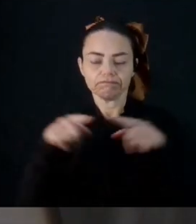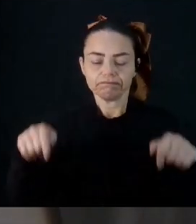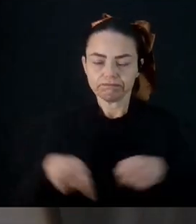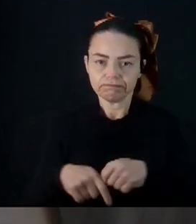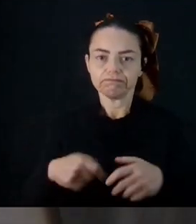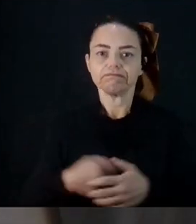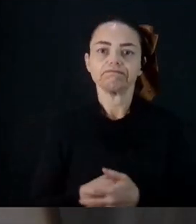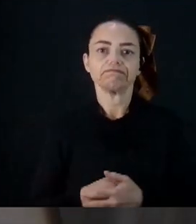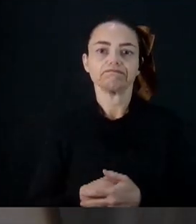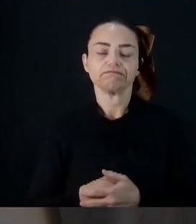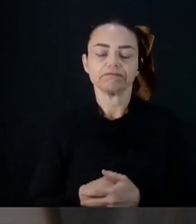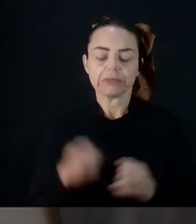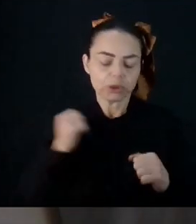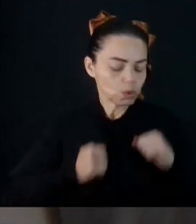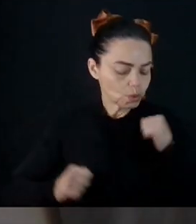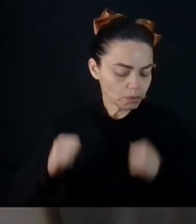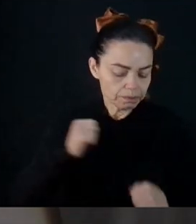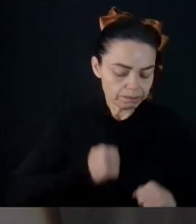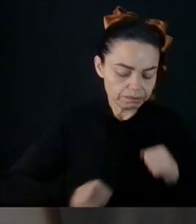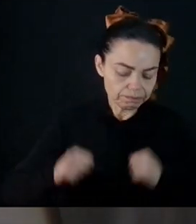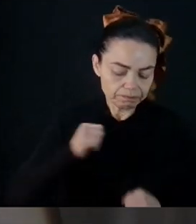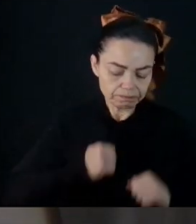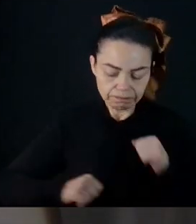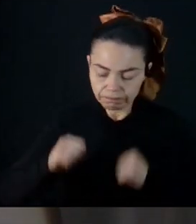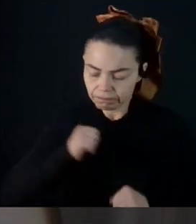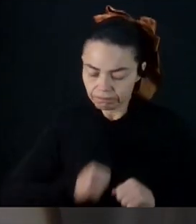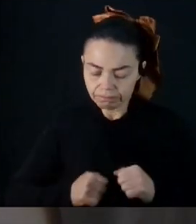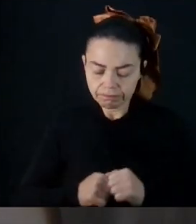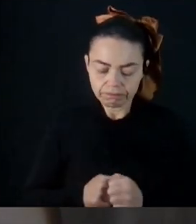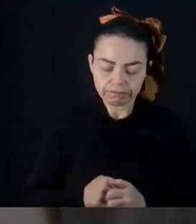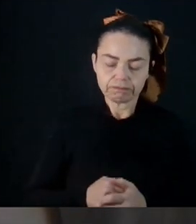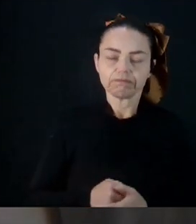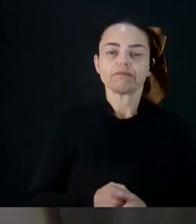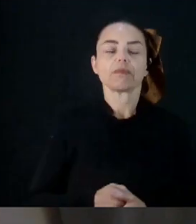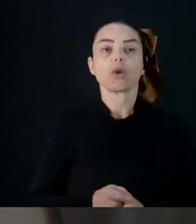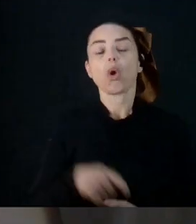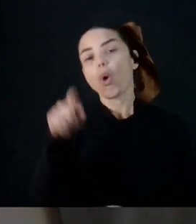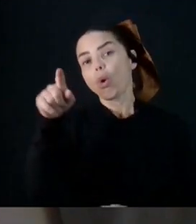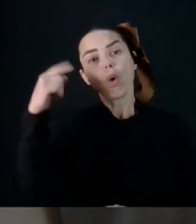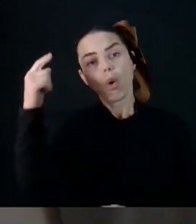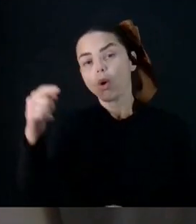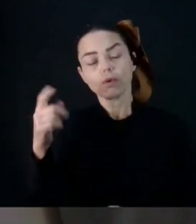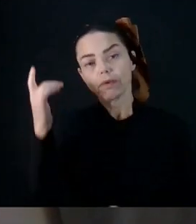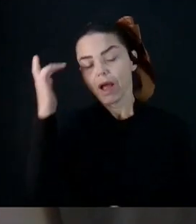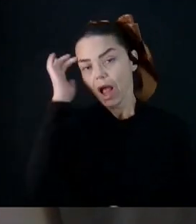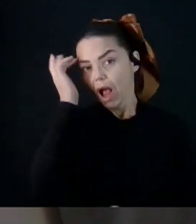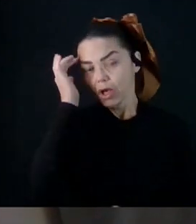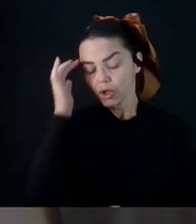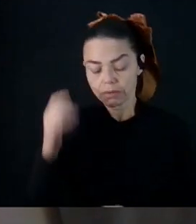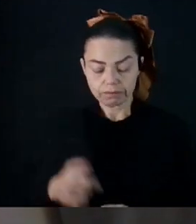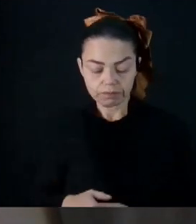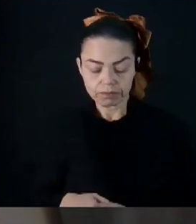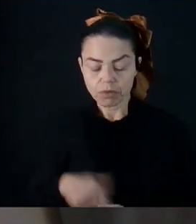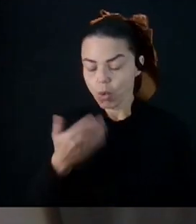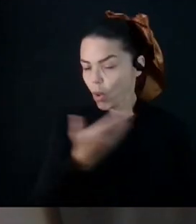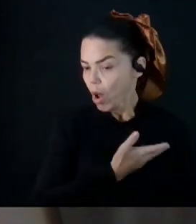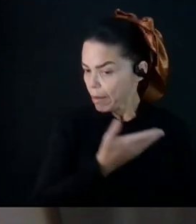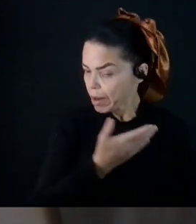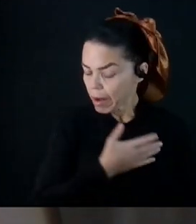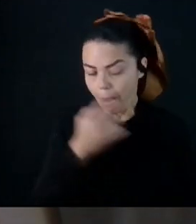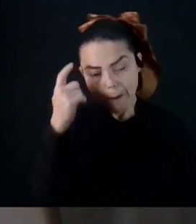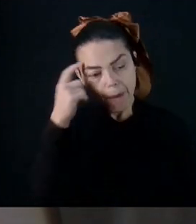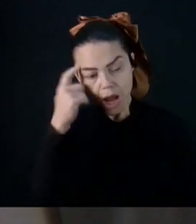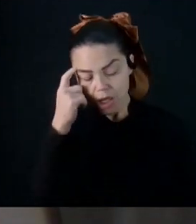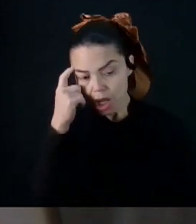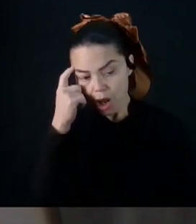mais ansiosas com o que o outro vai achar dela, né? Com o que o coleguinha vai pensar dela,